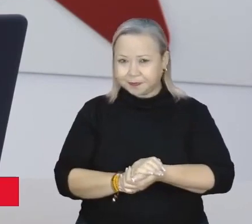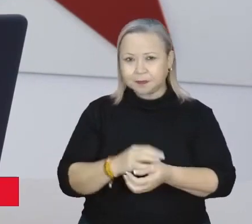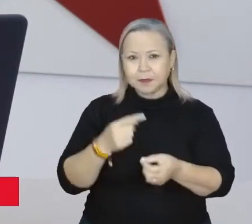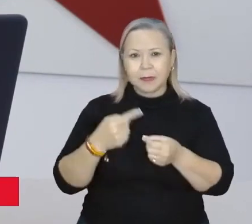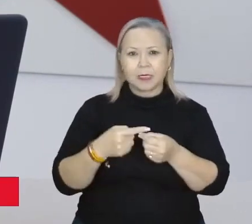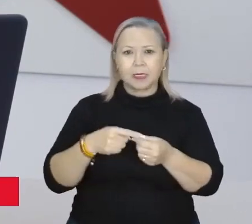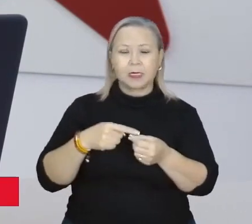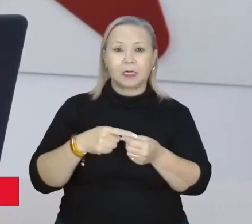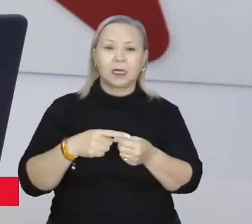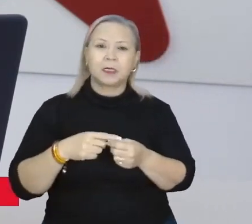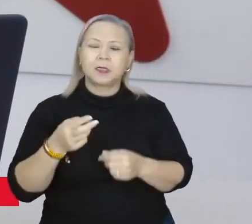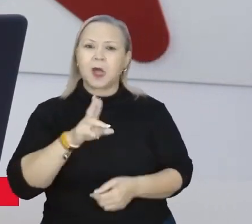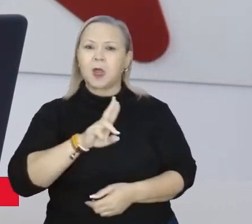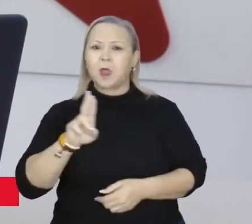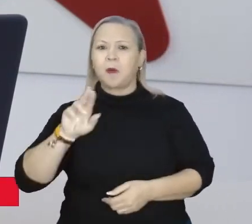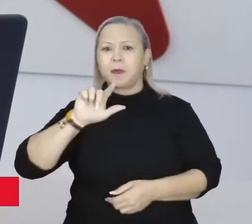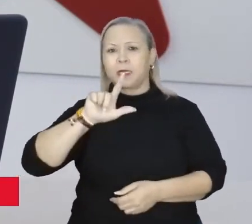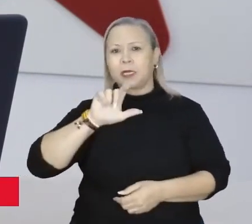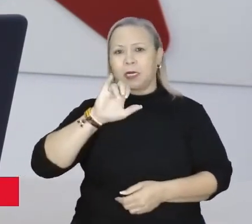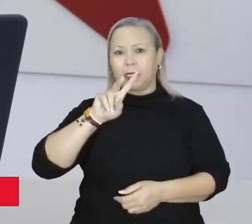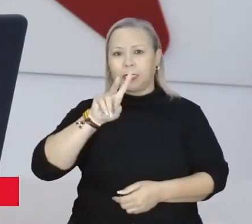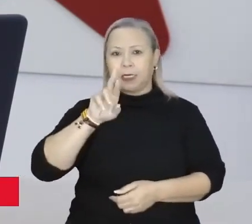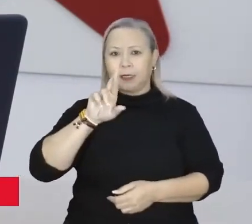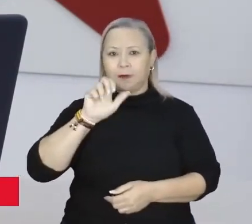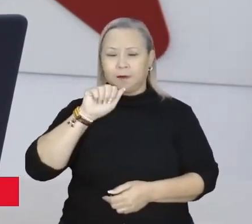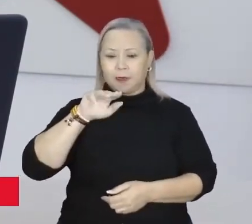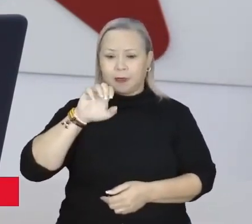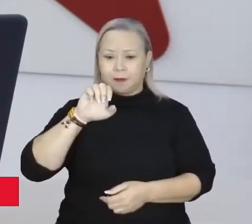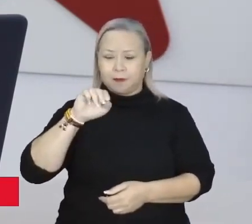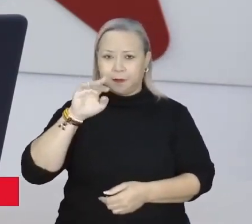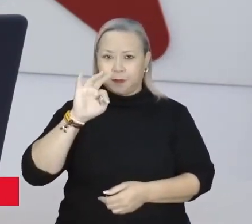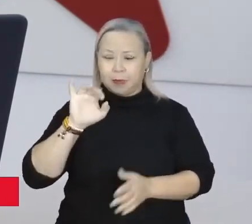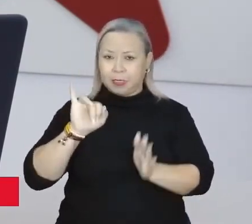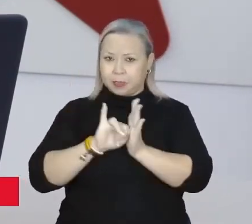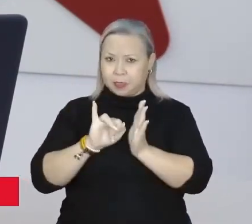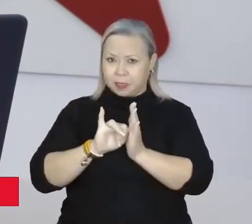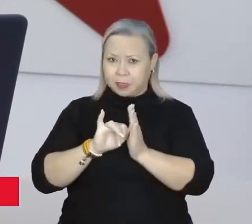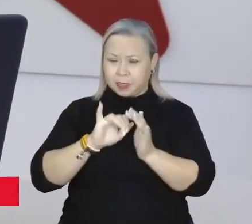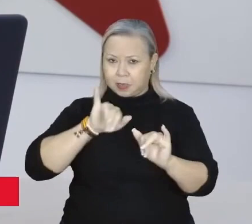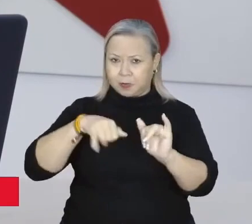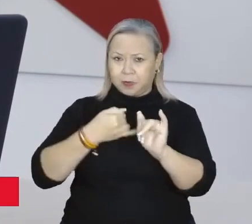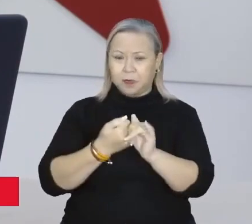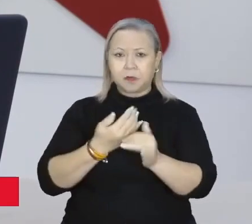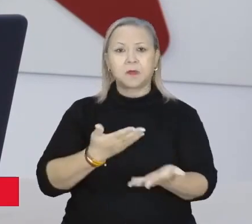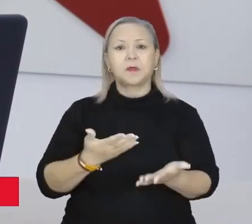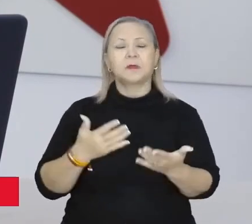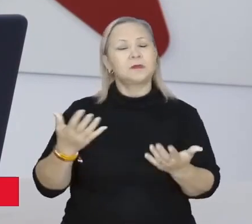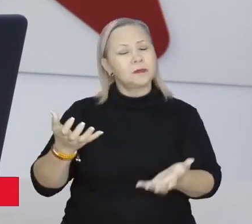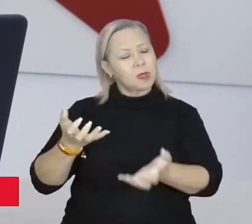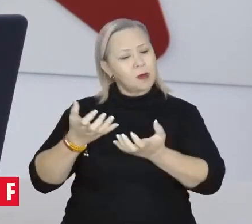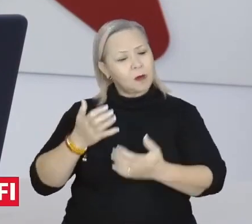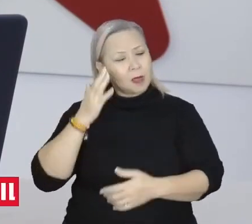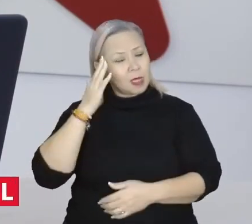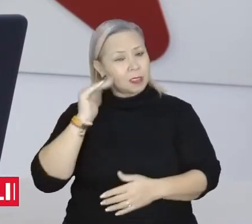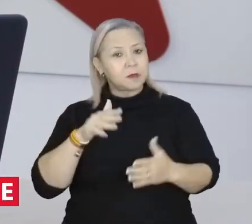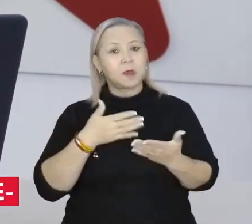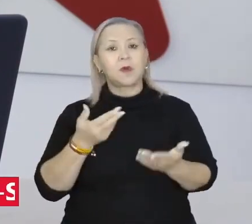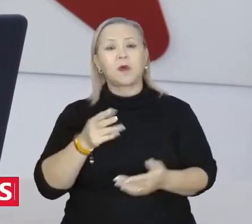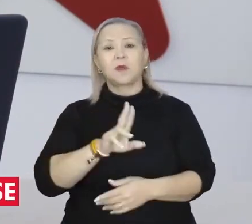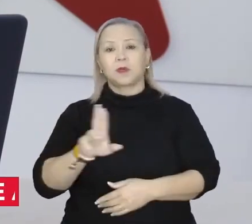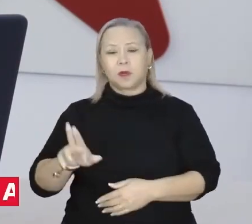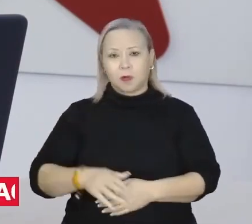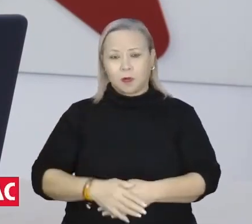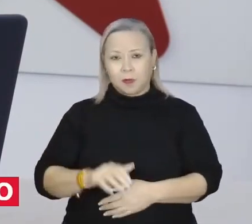nome, porque eu achei tão interessante esse seu nome aqui, sua identidade no YouTube, mas eu queria saber qual é seu nome também. Adelaide Carneiro,